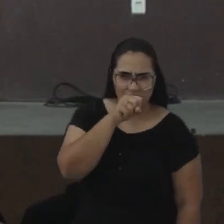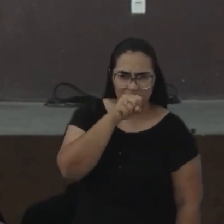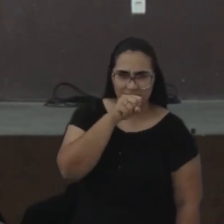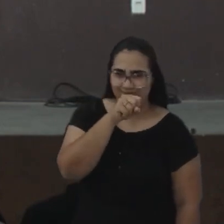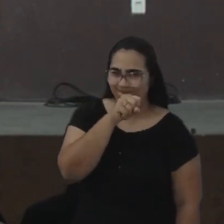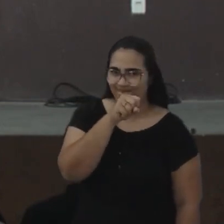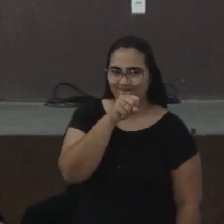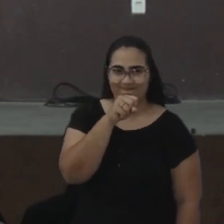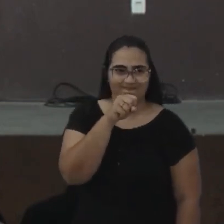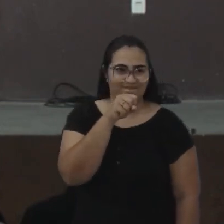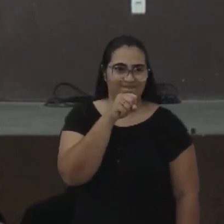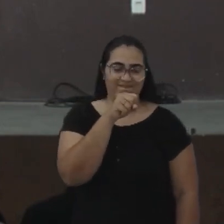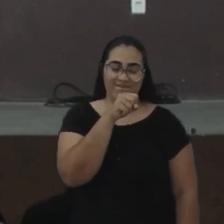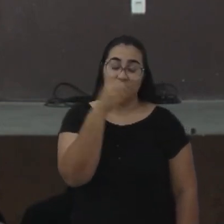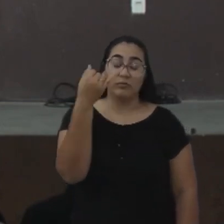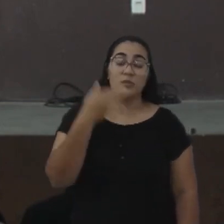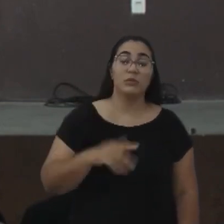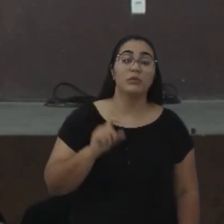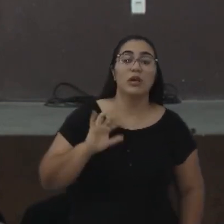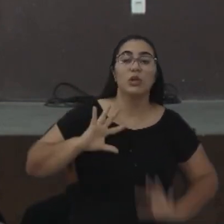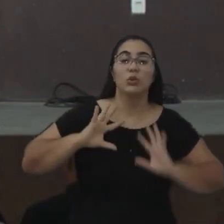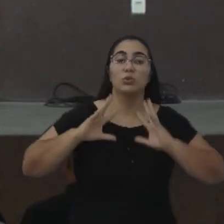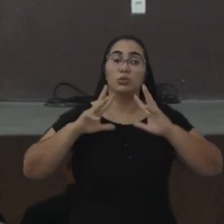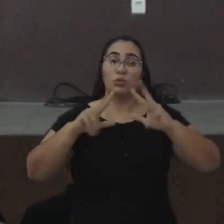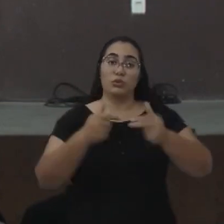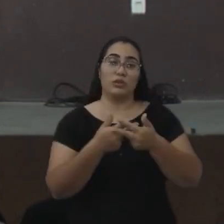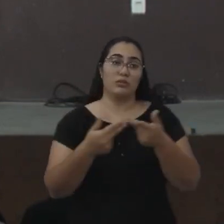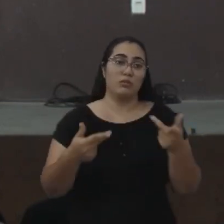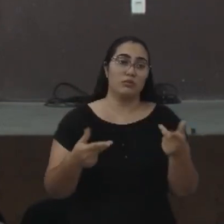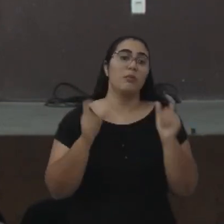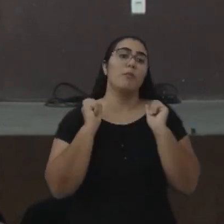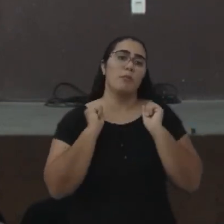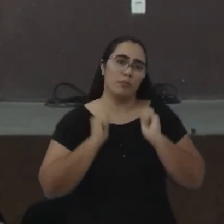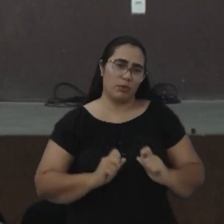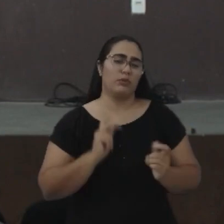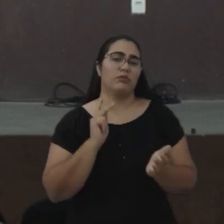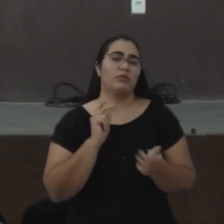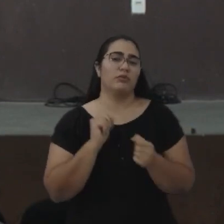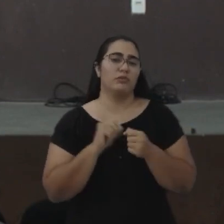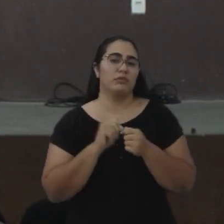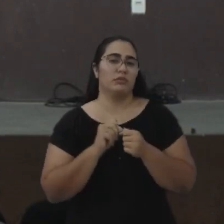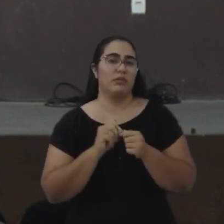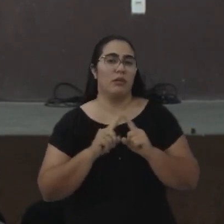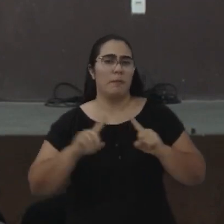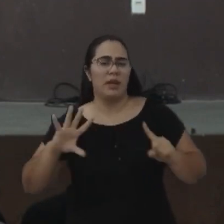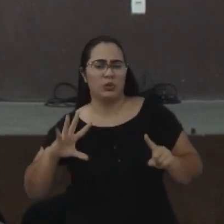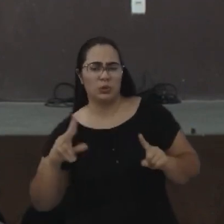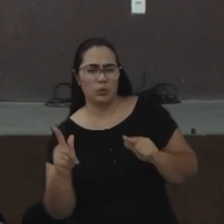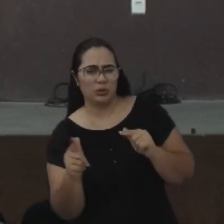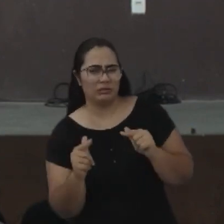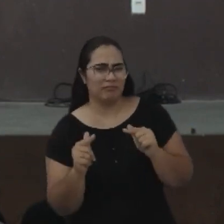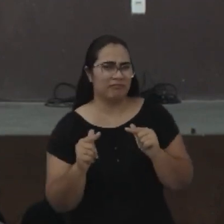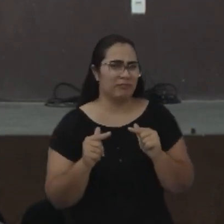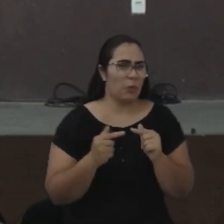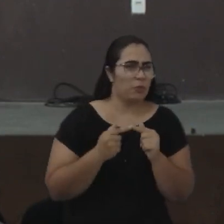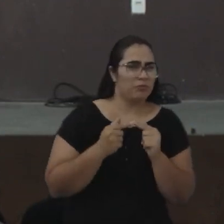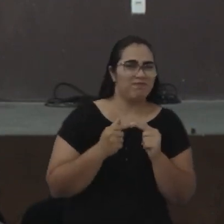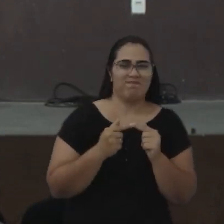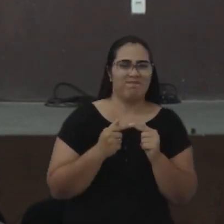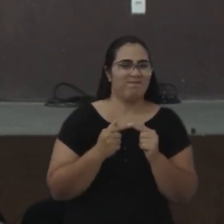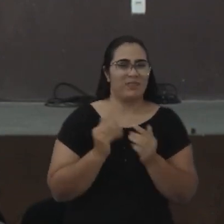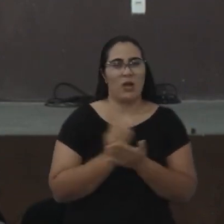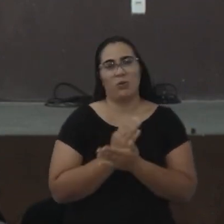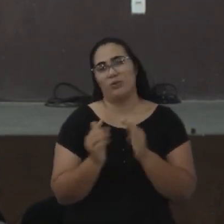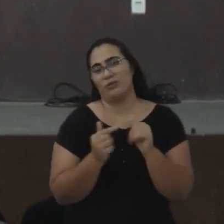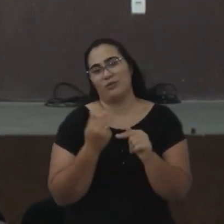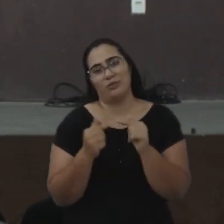Aí é aqui que ele diz, todas as coisas são lícitas, mas nem todas me convêm. Todas